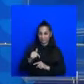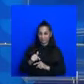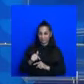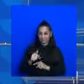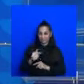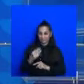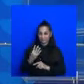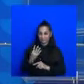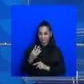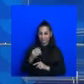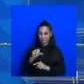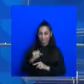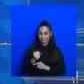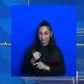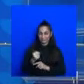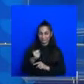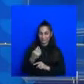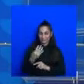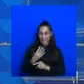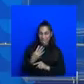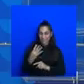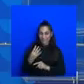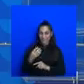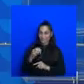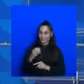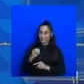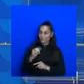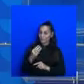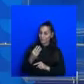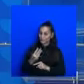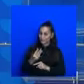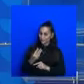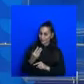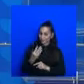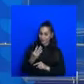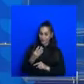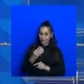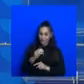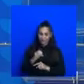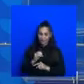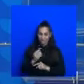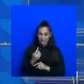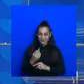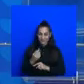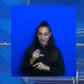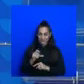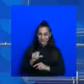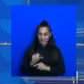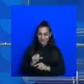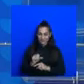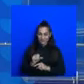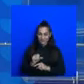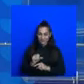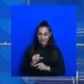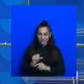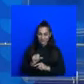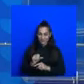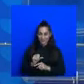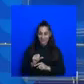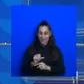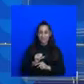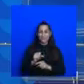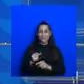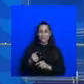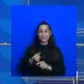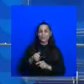37, 48, 44, 03, 40 e 19. A